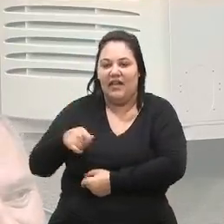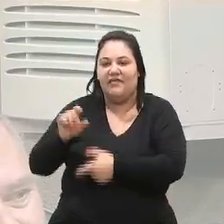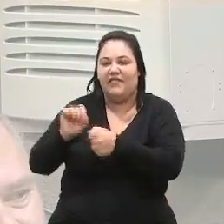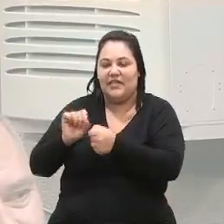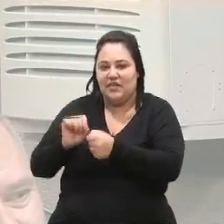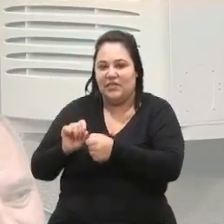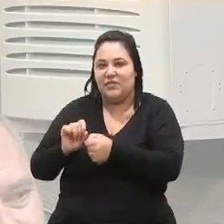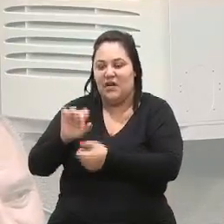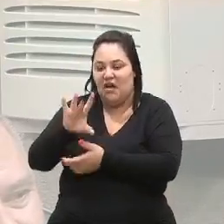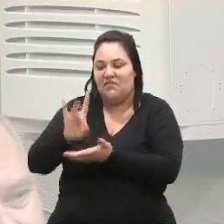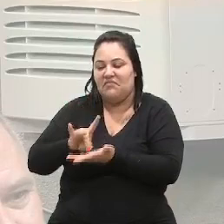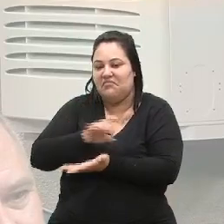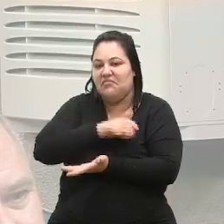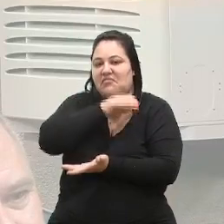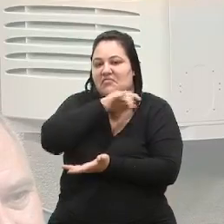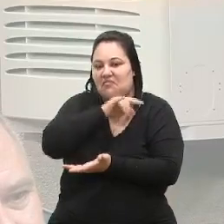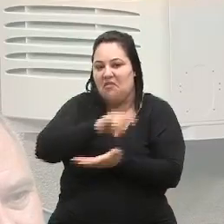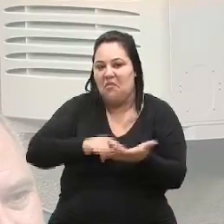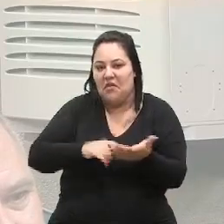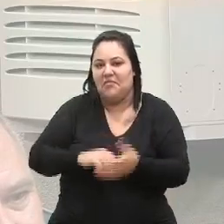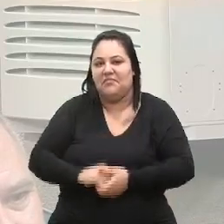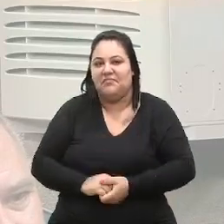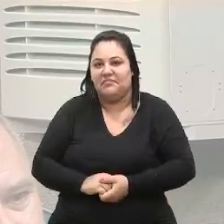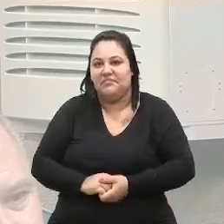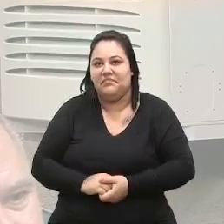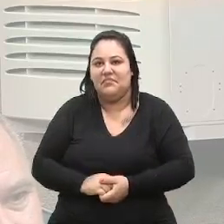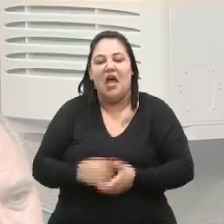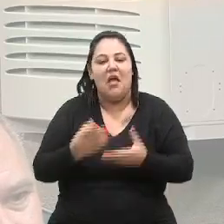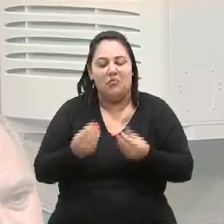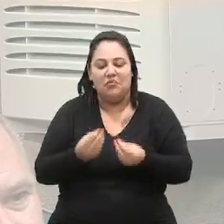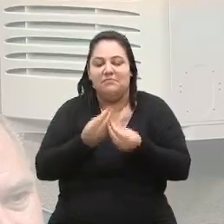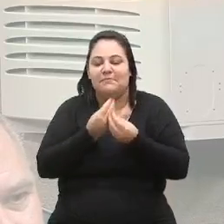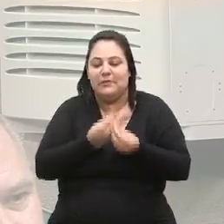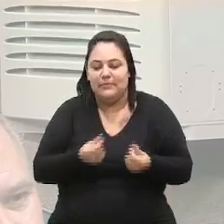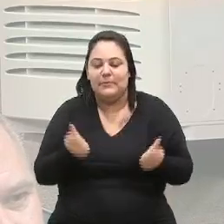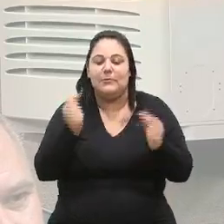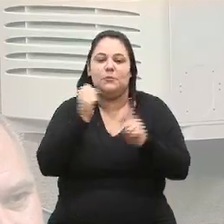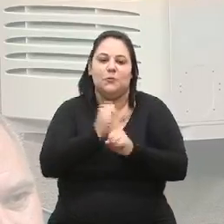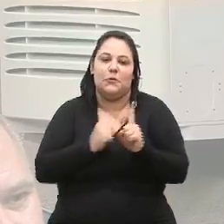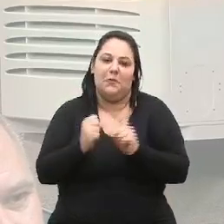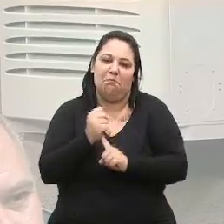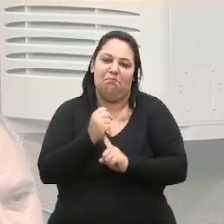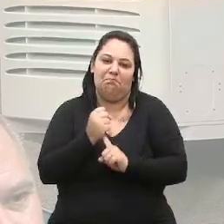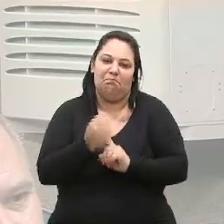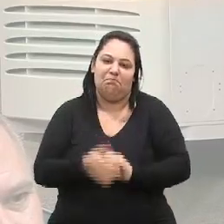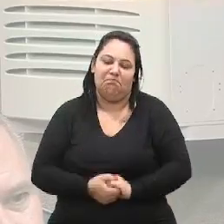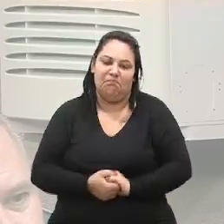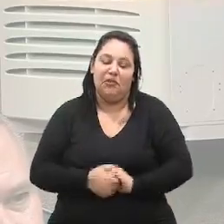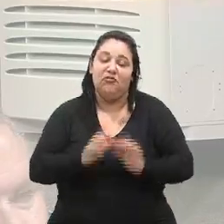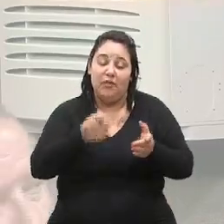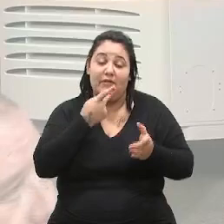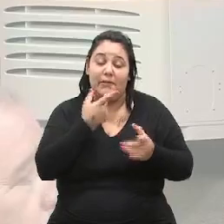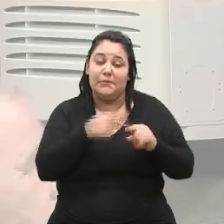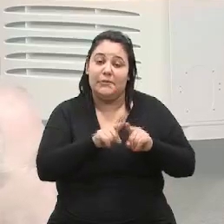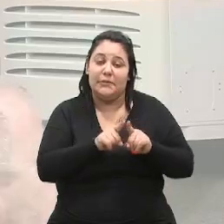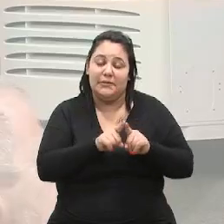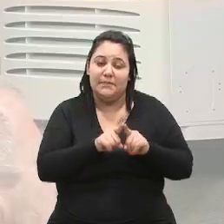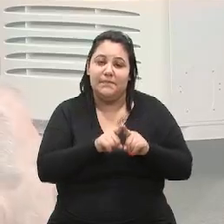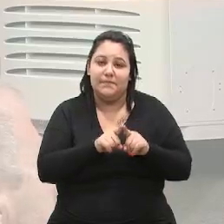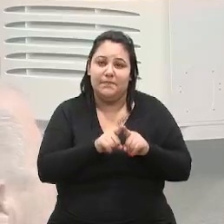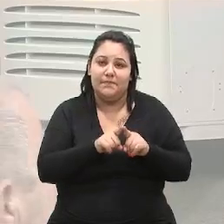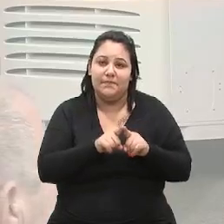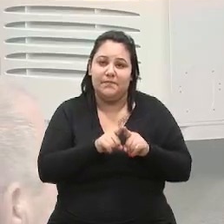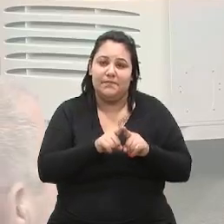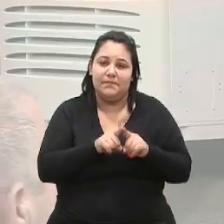a causa da regularização fundiária, uma causa de grande sensibilidade social. Foi falado, né, em